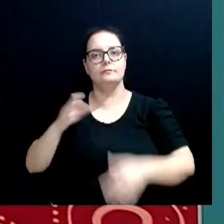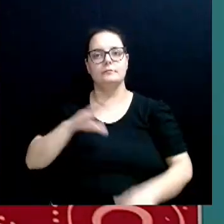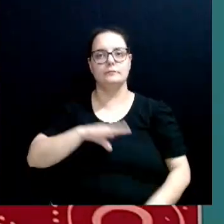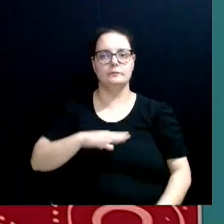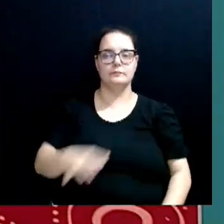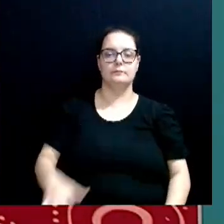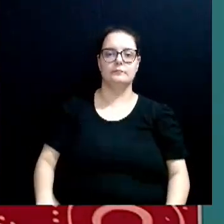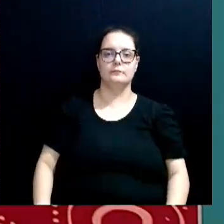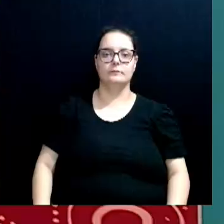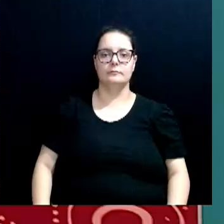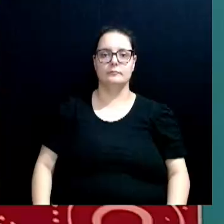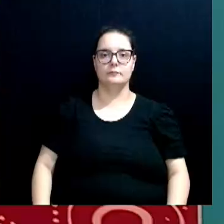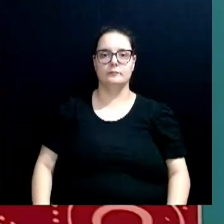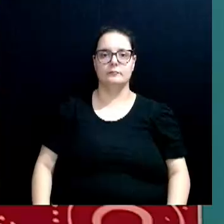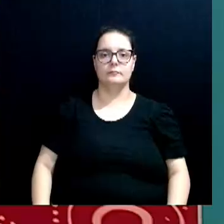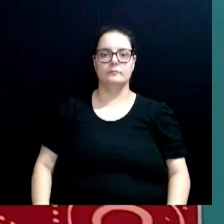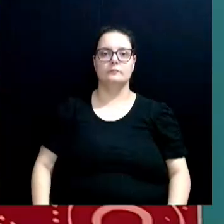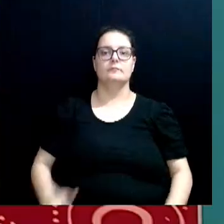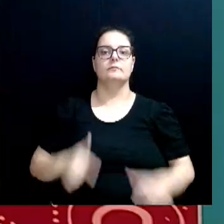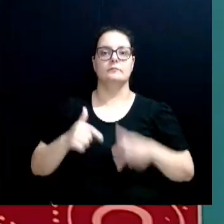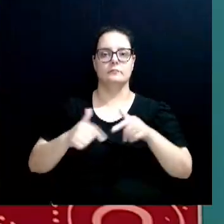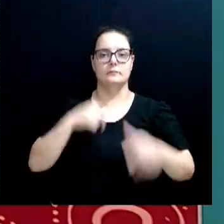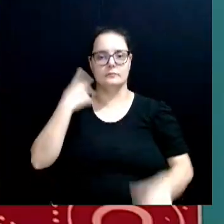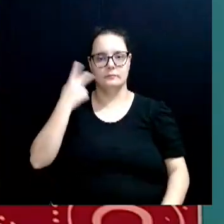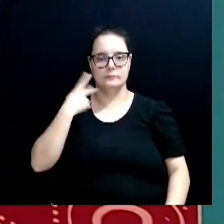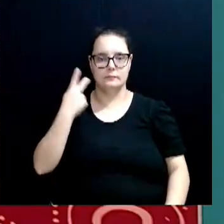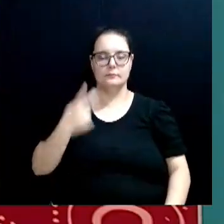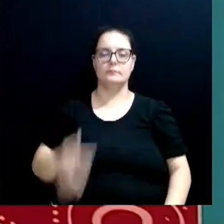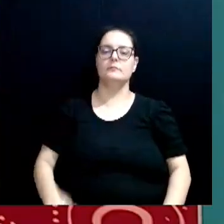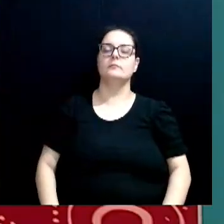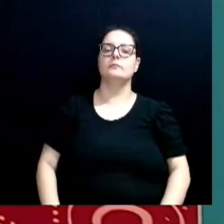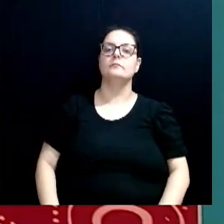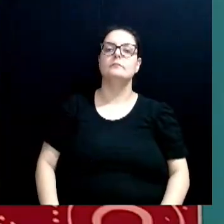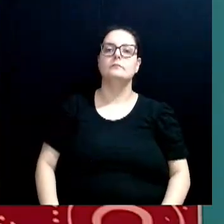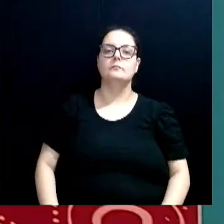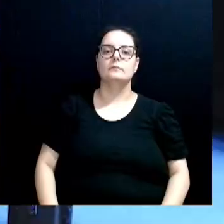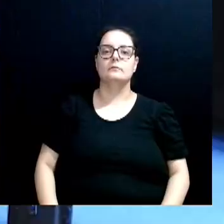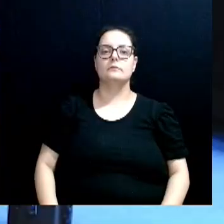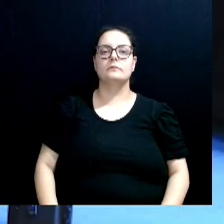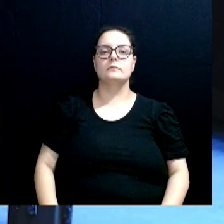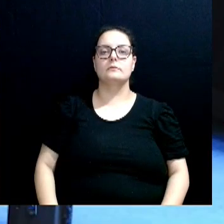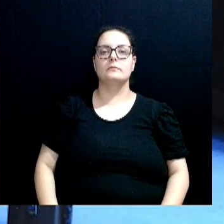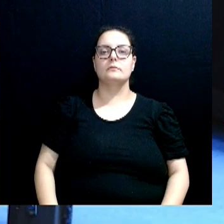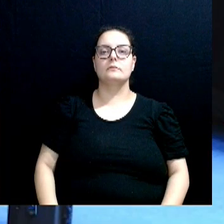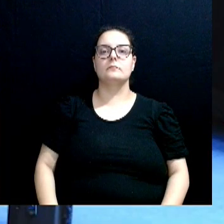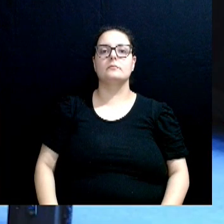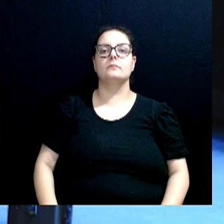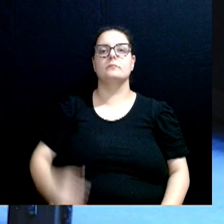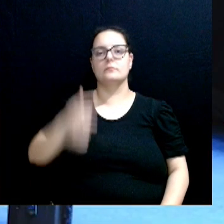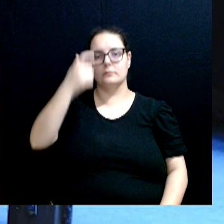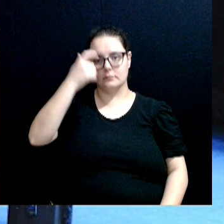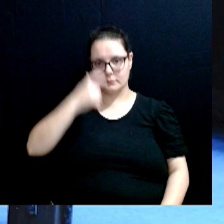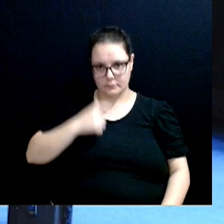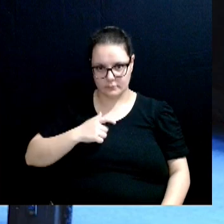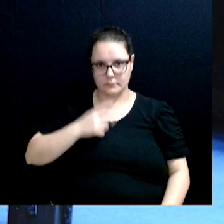com trabalho político. Eu não nego que sou uma mulher da política. Sem a política a gente não